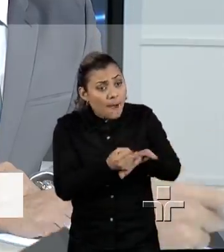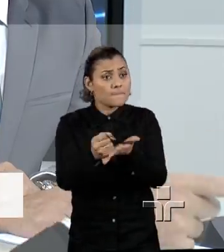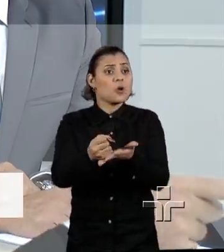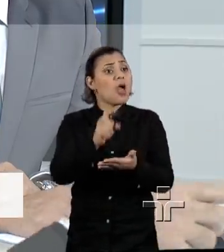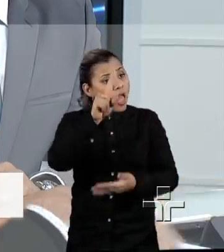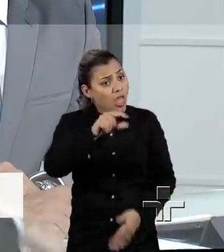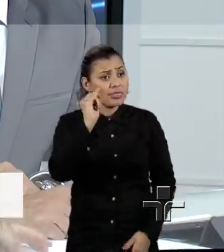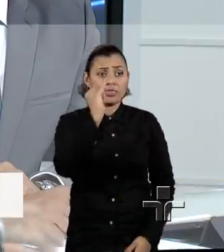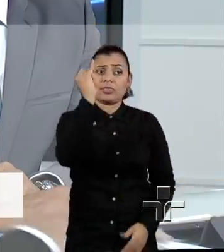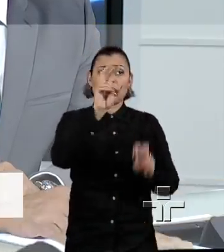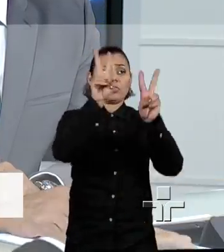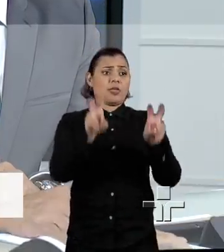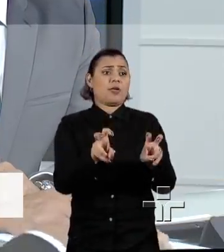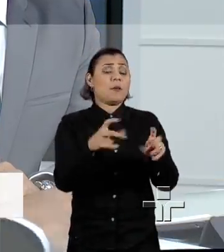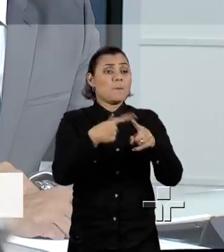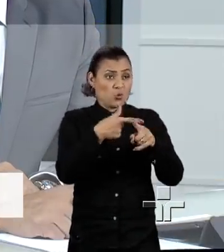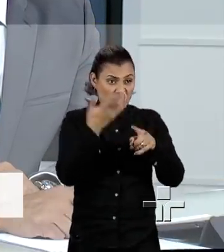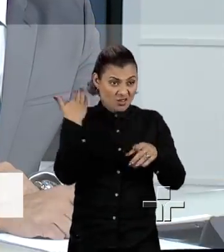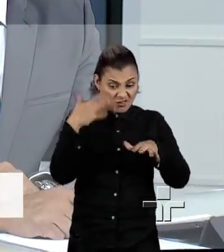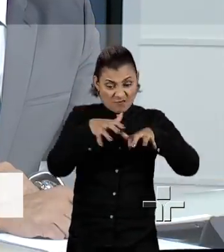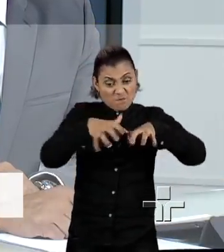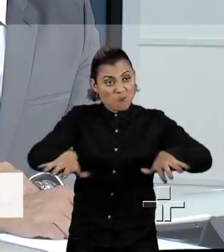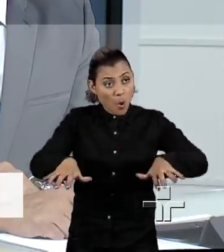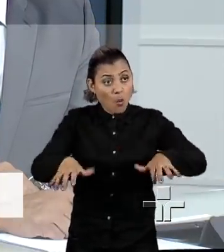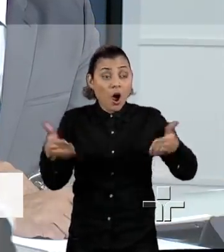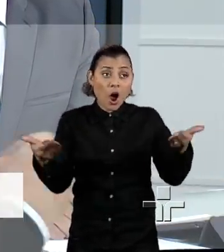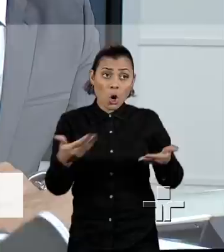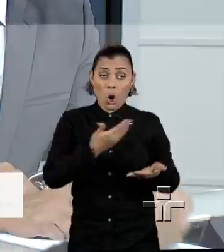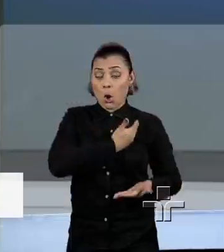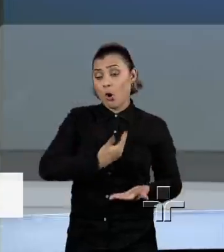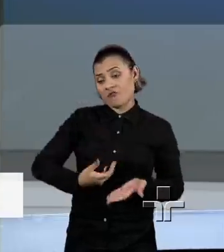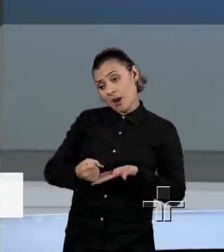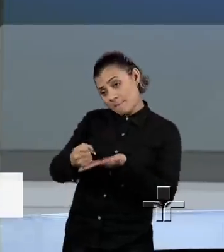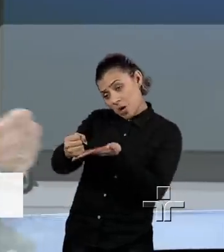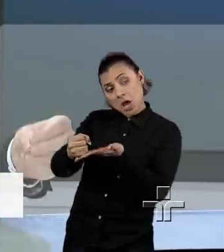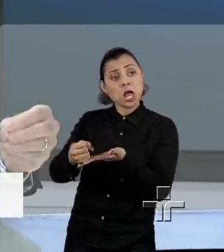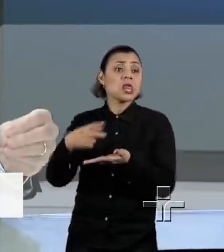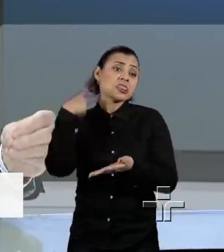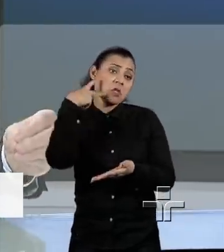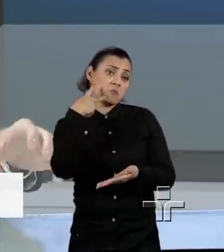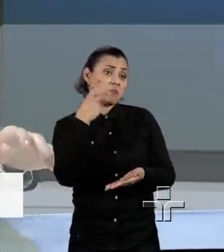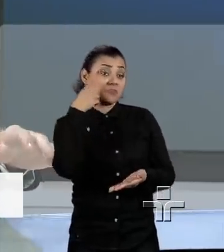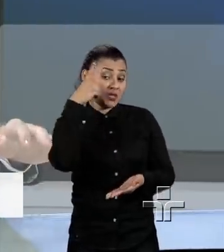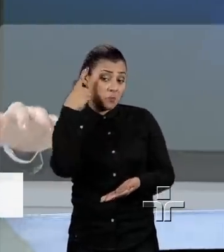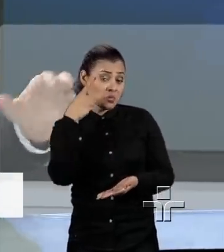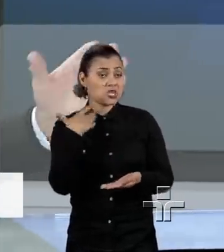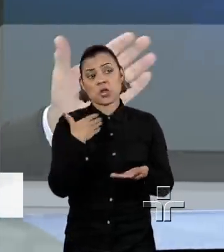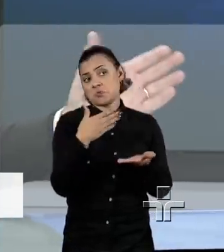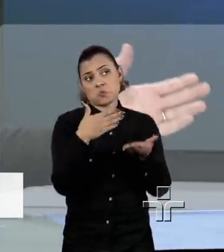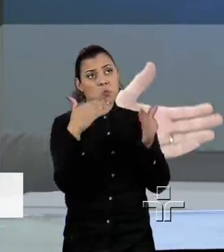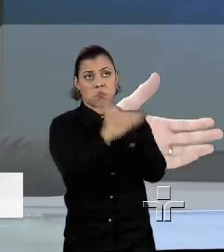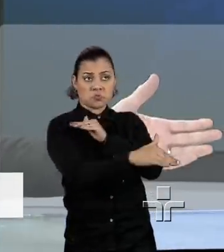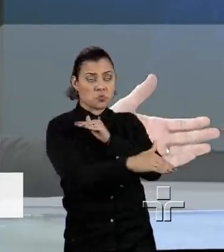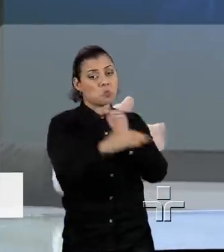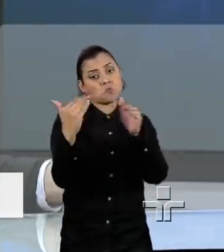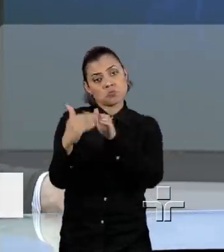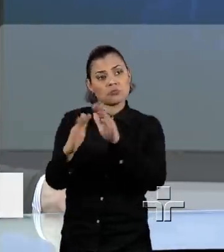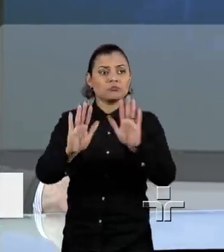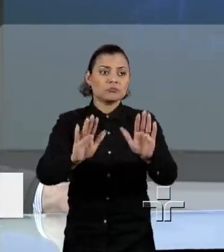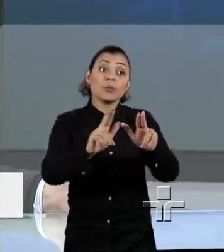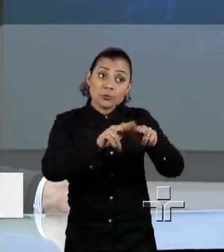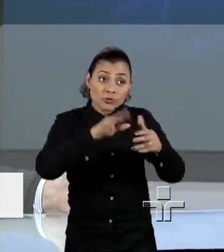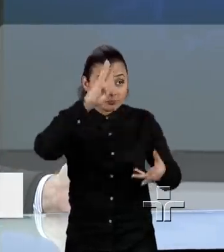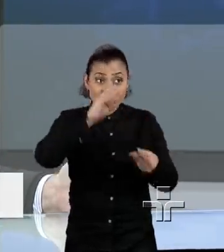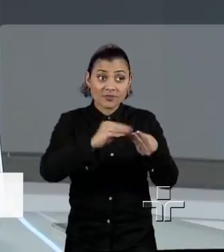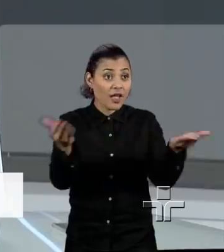extremamente importante, porque estava uma divisão, os governadores apoiando, os deputados fazendo corpo mole dos estados, agora não. Fecharam questão. Os